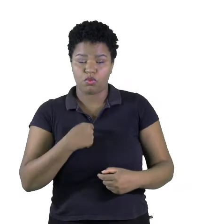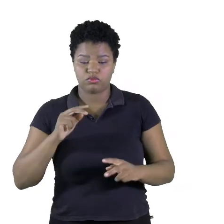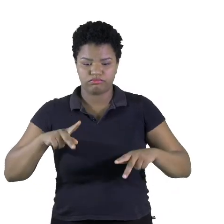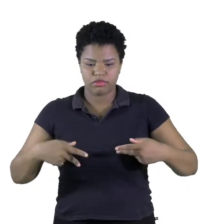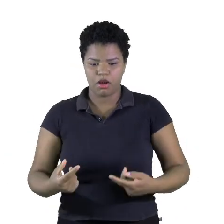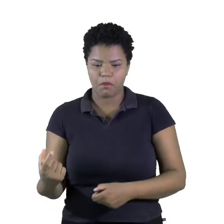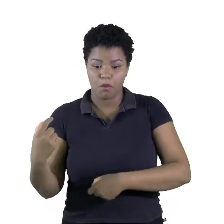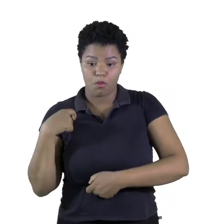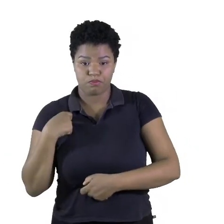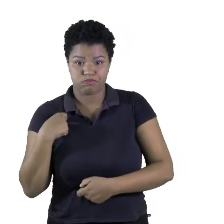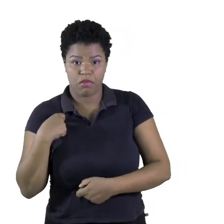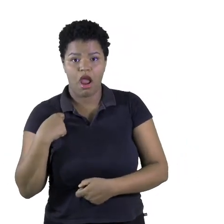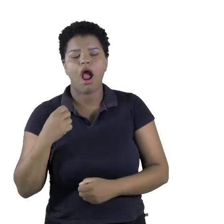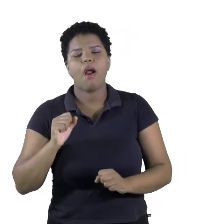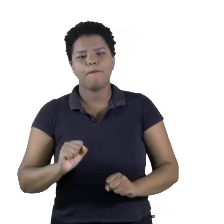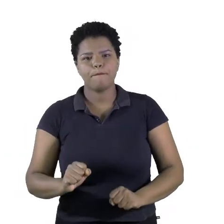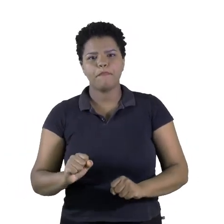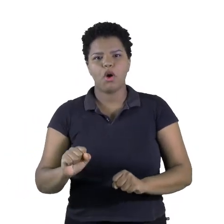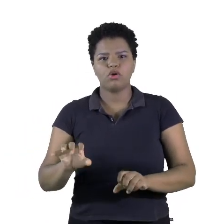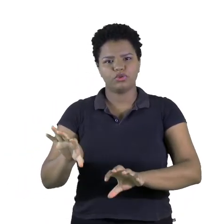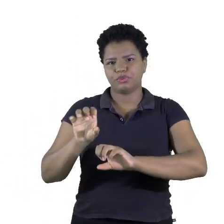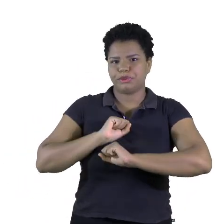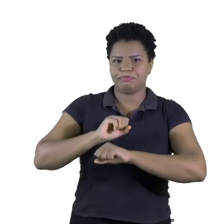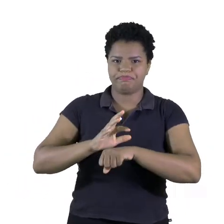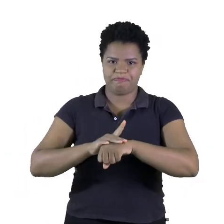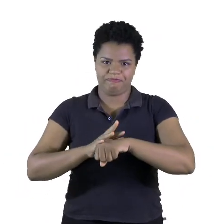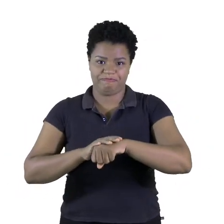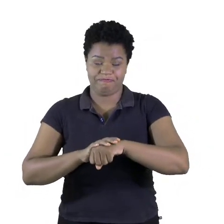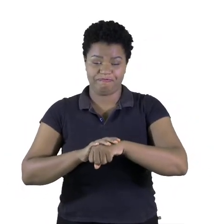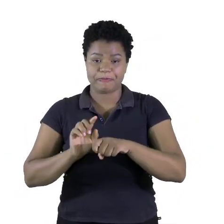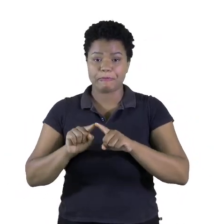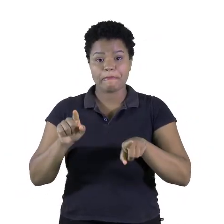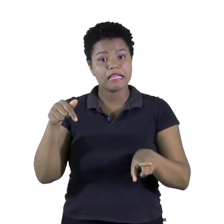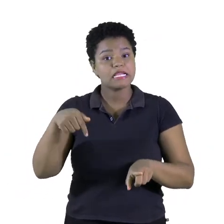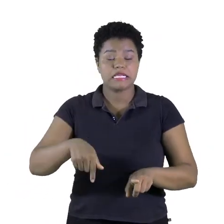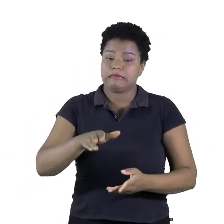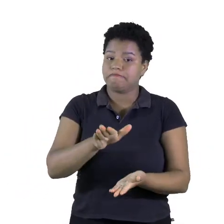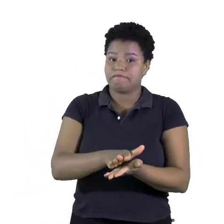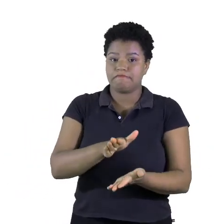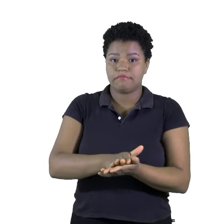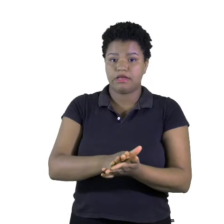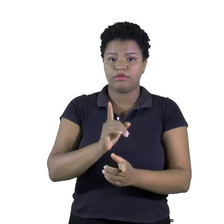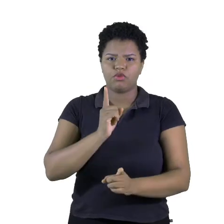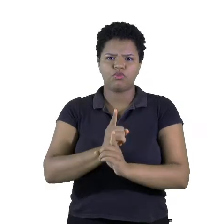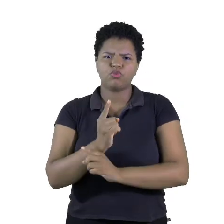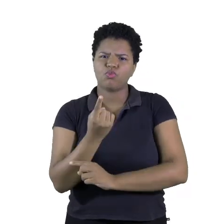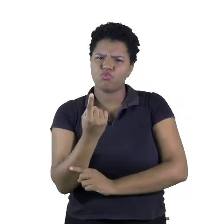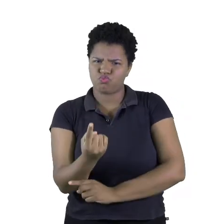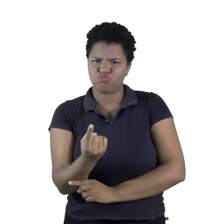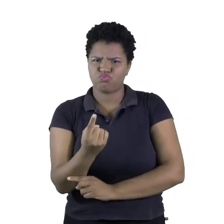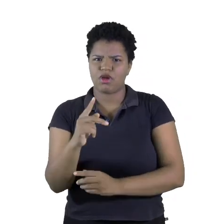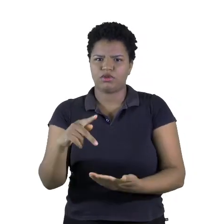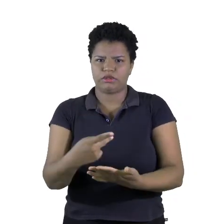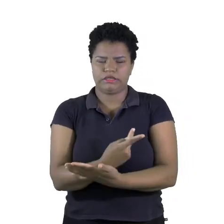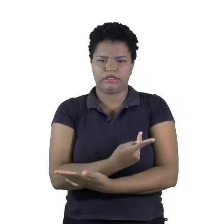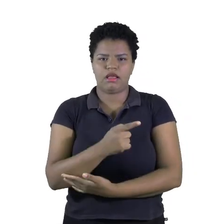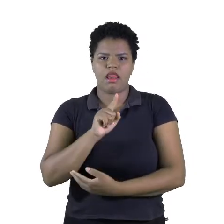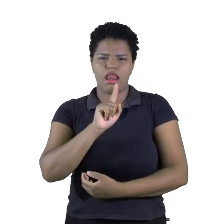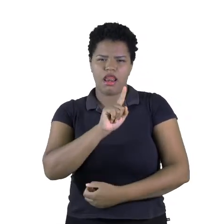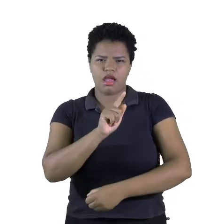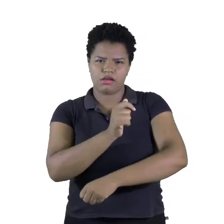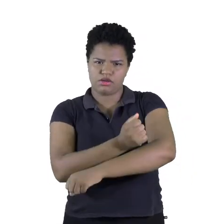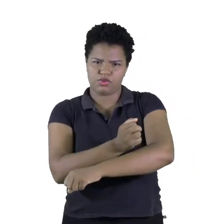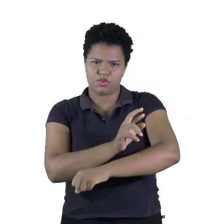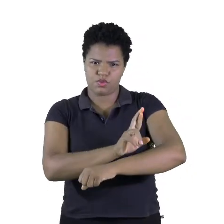doença. Porém, não foi encontrado, gente, aqui em Palmas, tá? Foi encontrado apenas um caso em Araguaína, que em Palmas teve a coleta de dados,